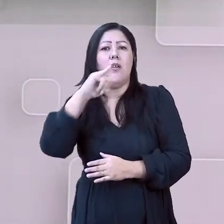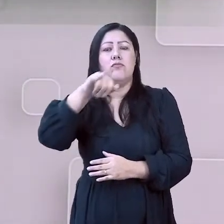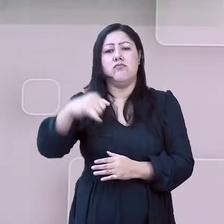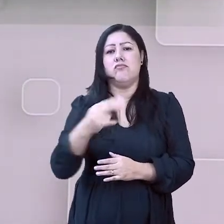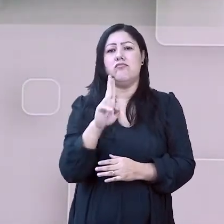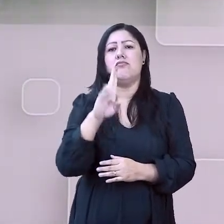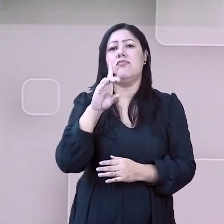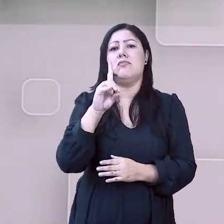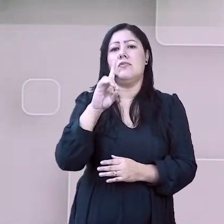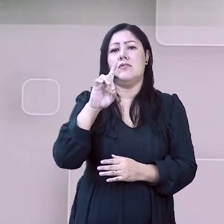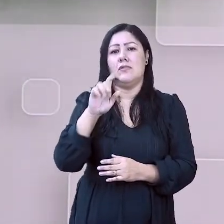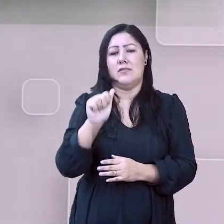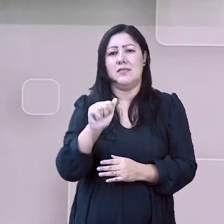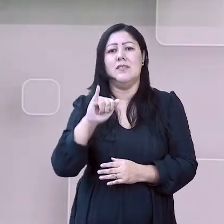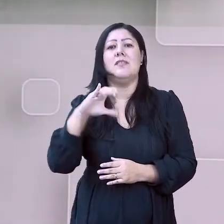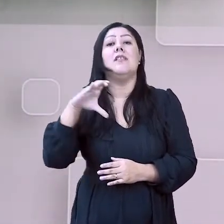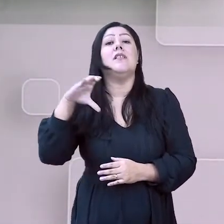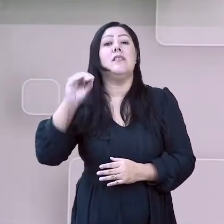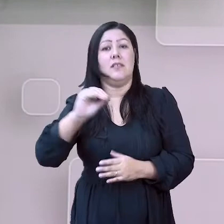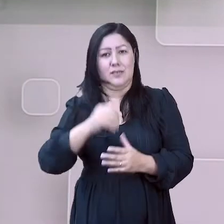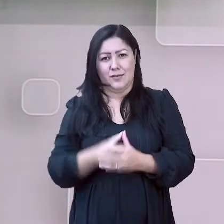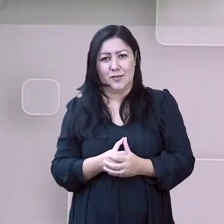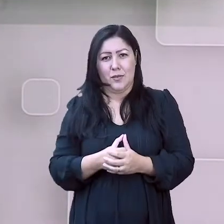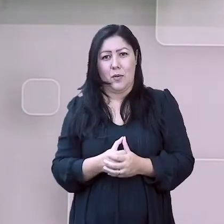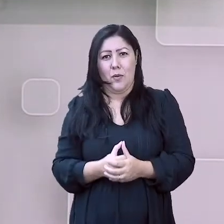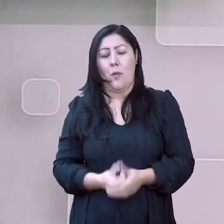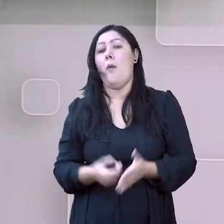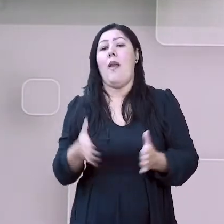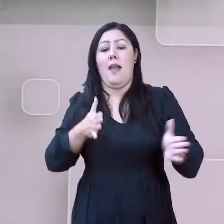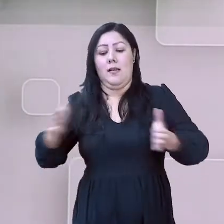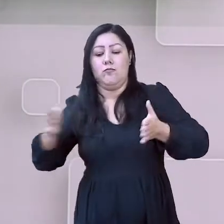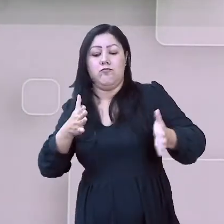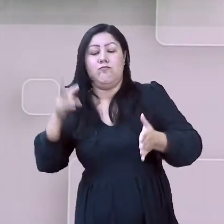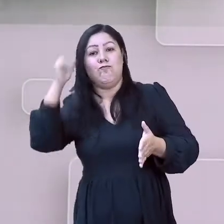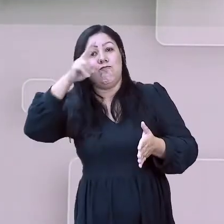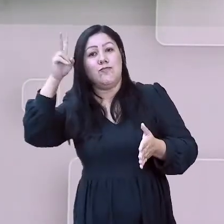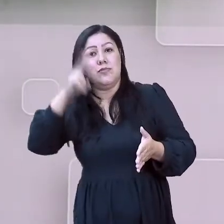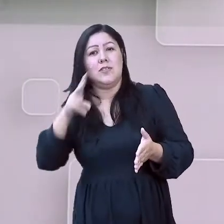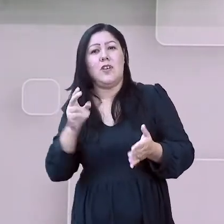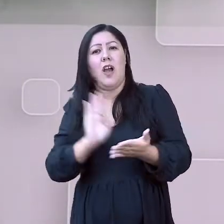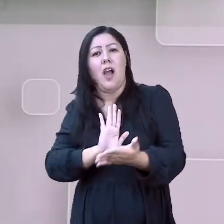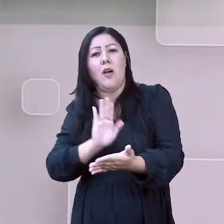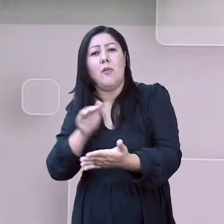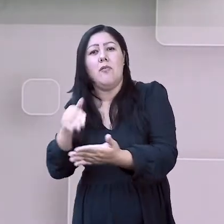no ano de 5.000. Nós estamos no ano